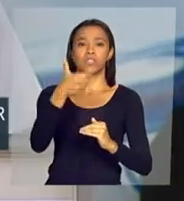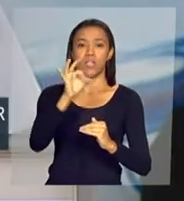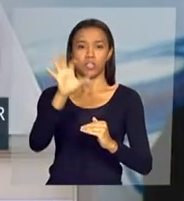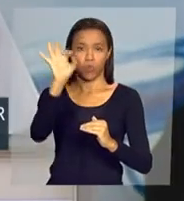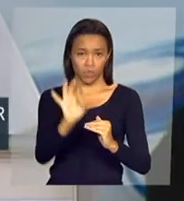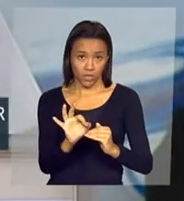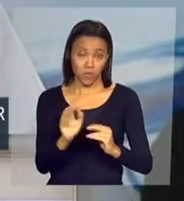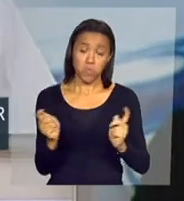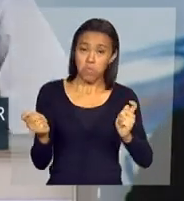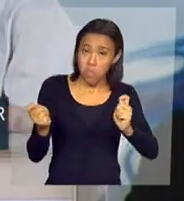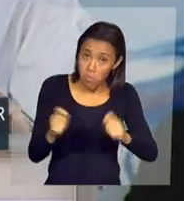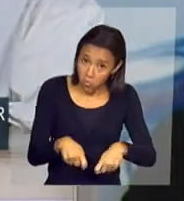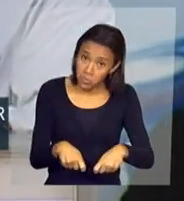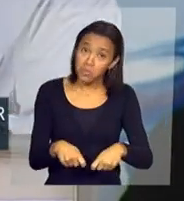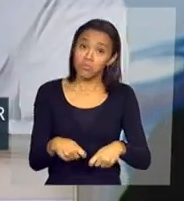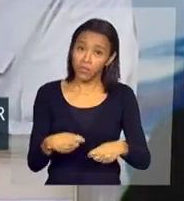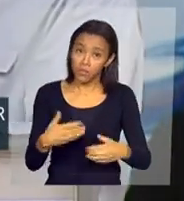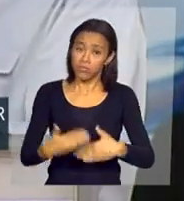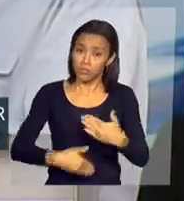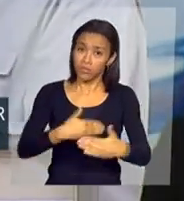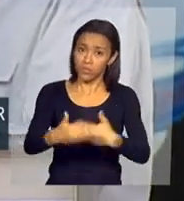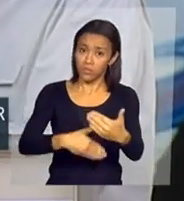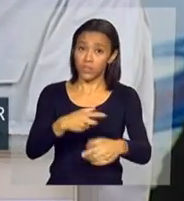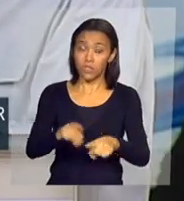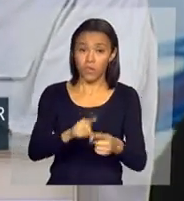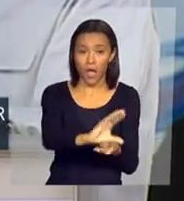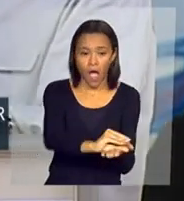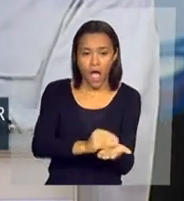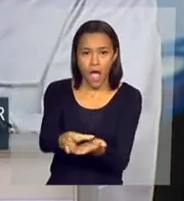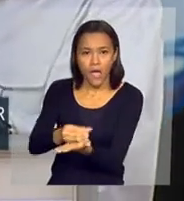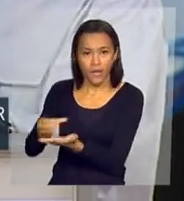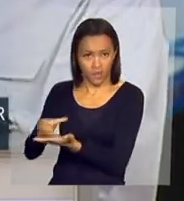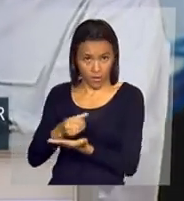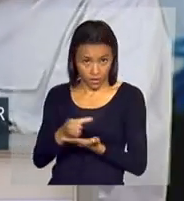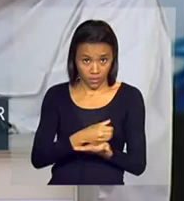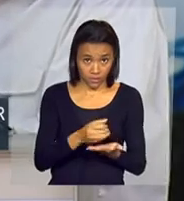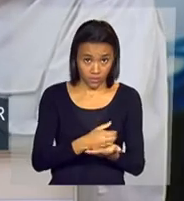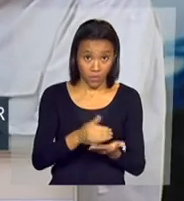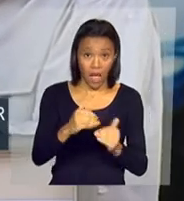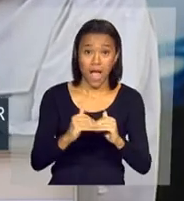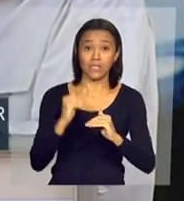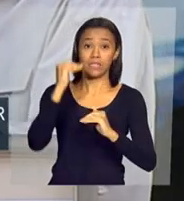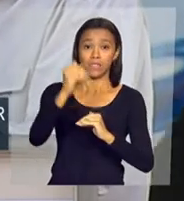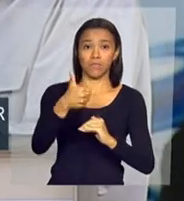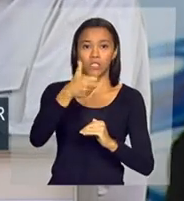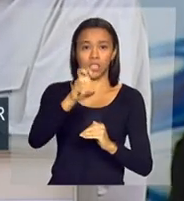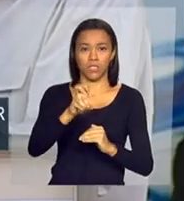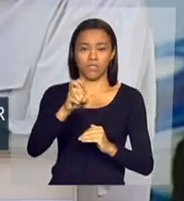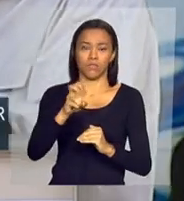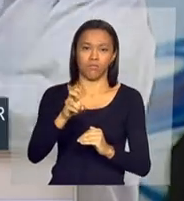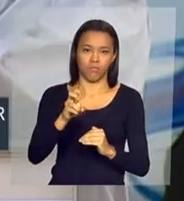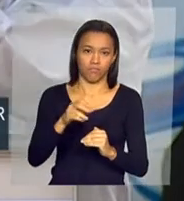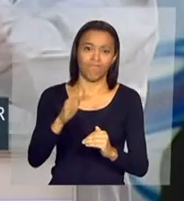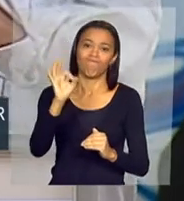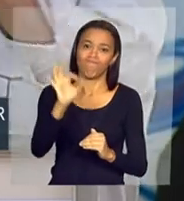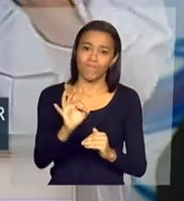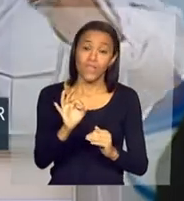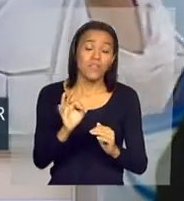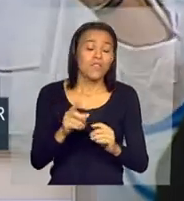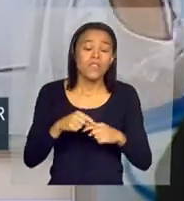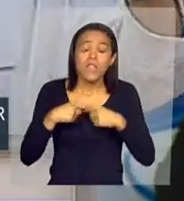ter crescido a sua arrecadação própria acima de 15,5%. Não